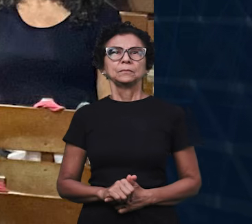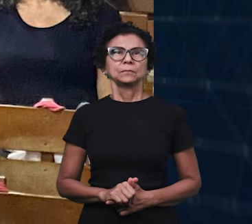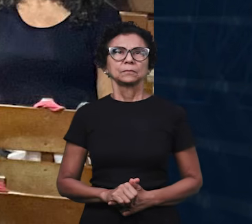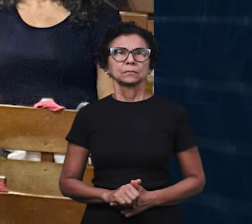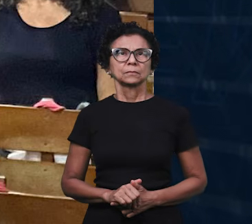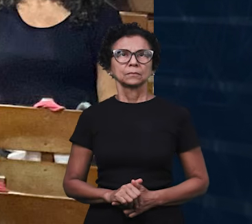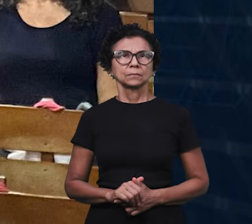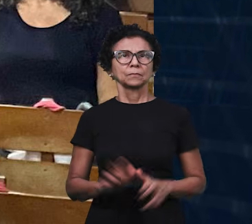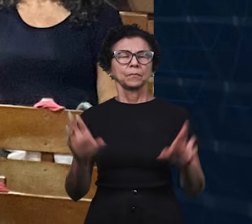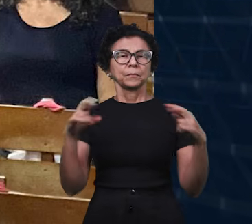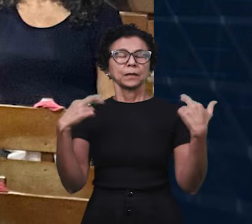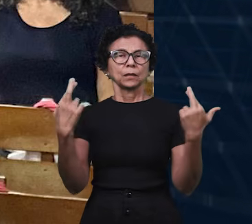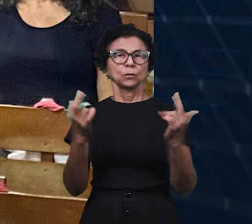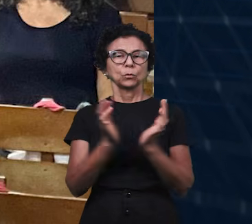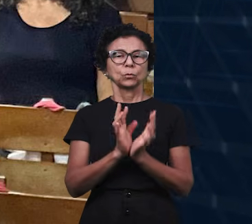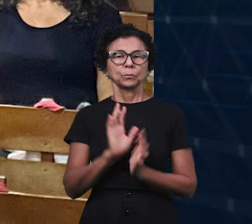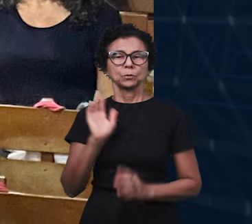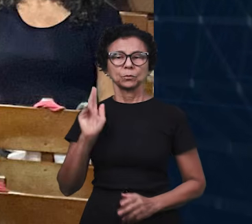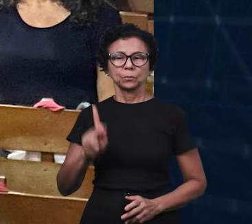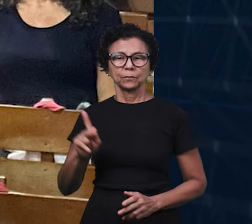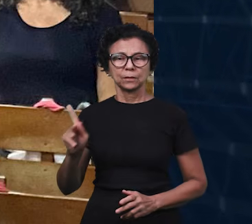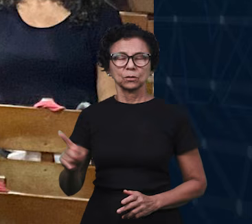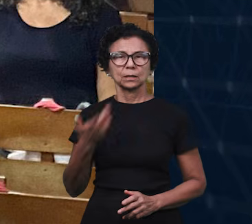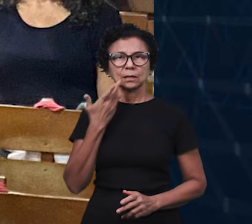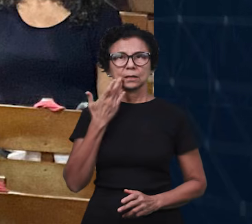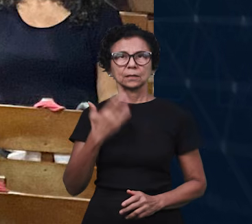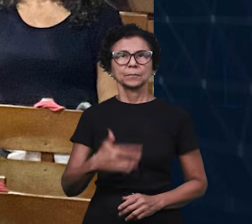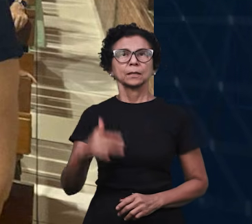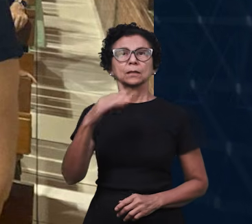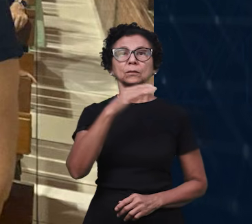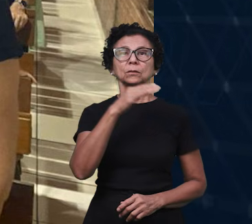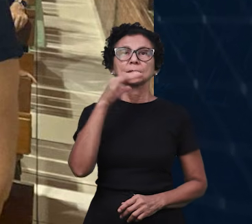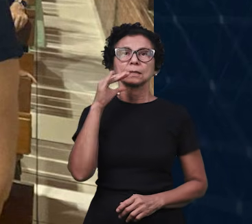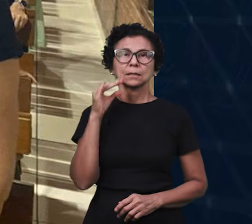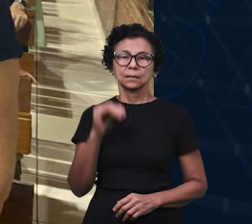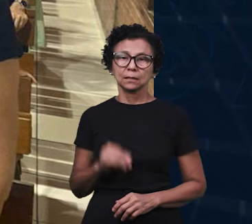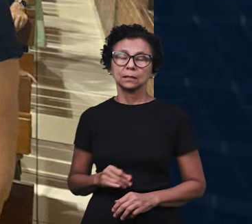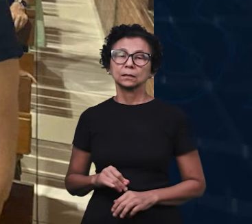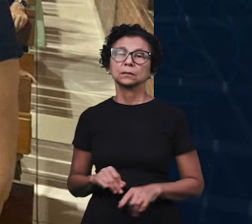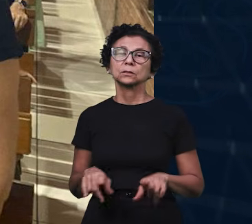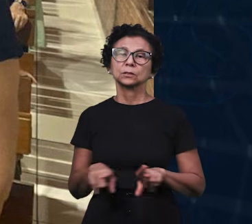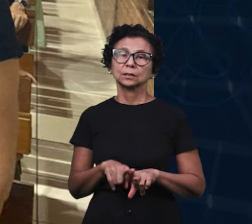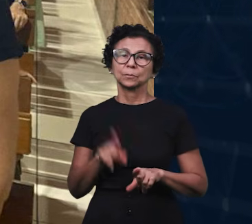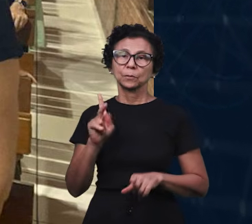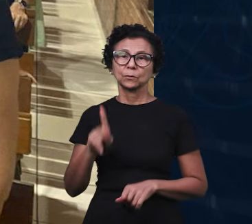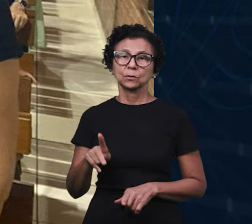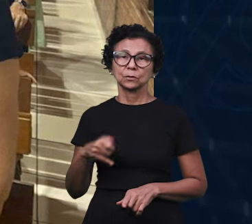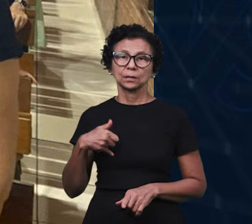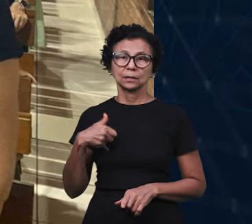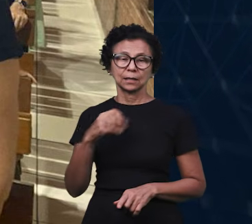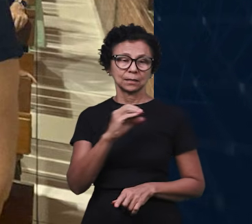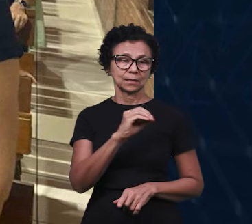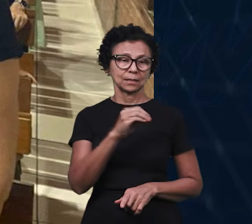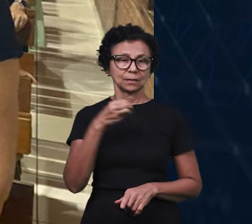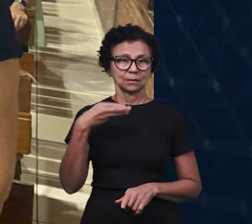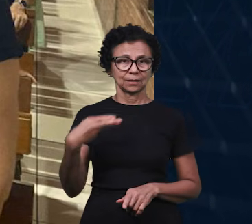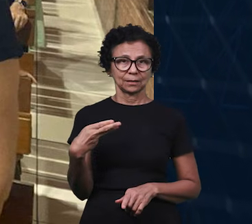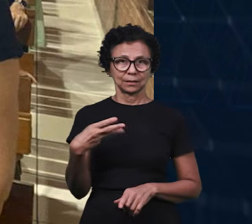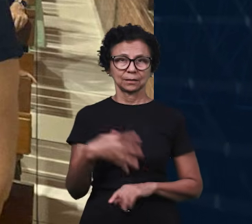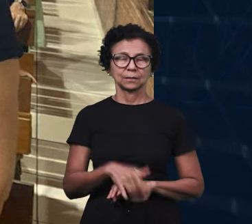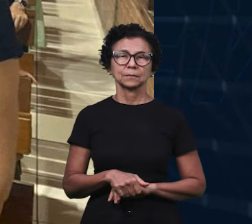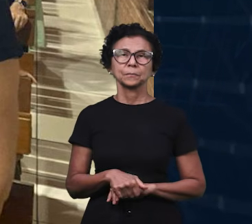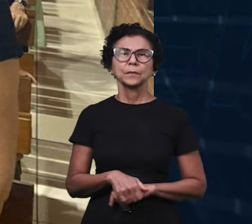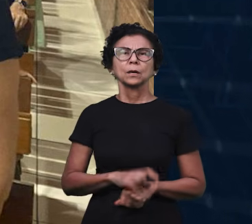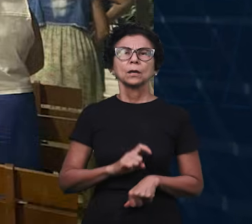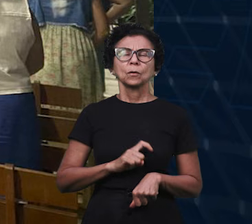de Noronha, aconteceu a reunião com as professoras de crianças, intermediários, adolescentes e professores de 0 a 3 anos,